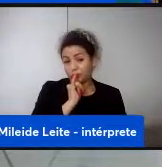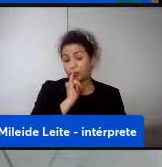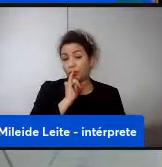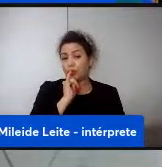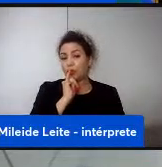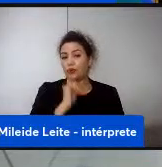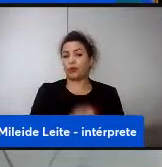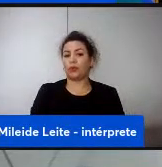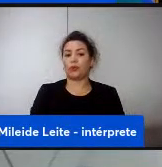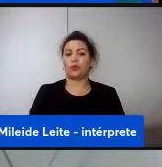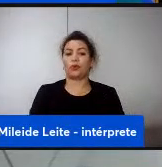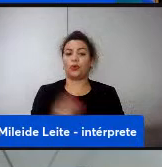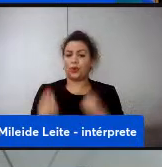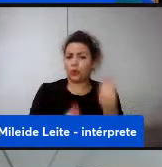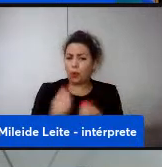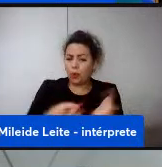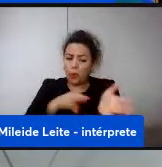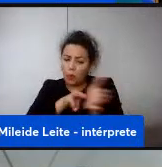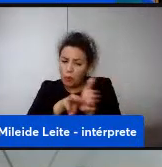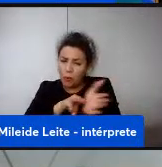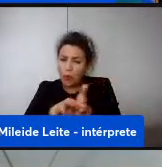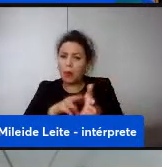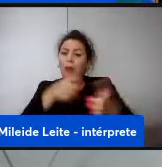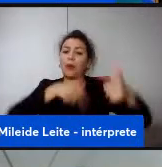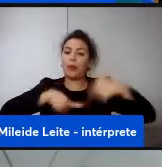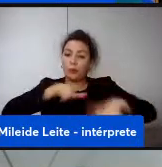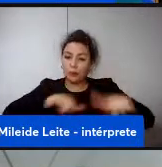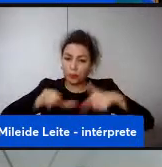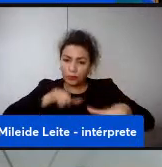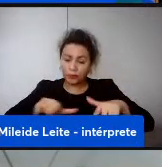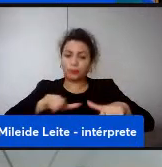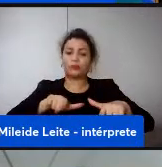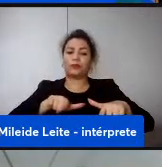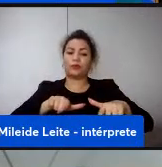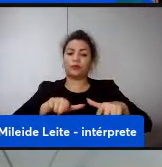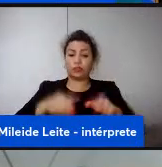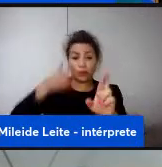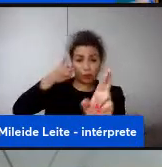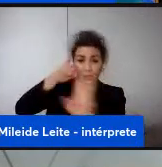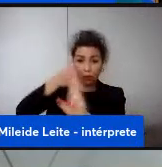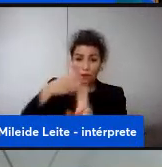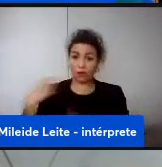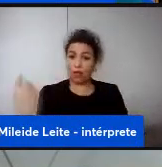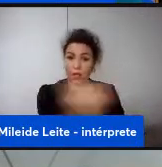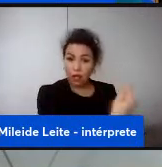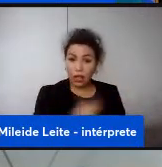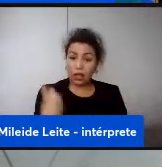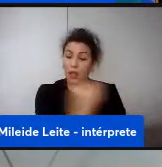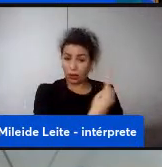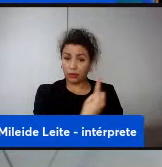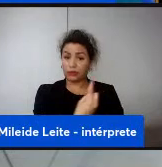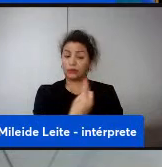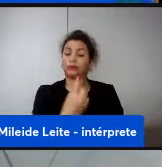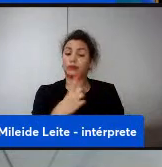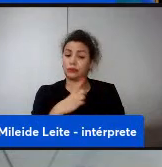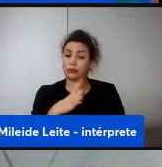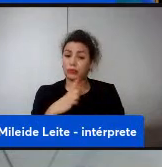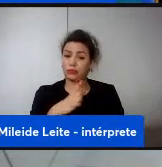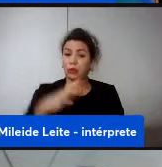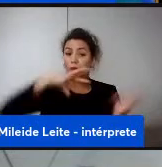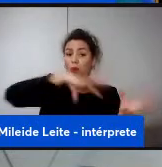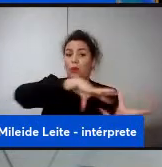um método de trabalho de referência para nós, nós temos, né, o